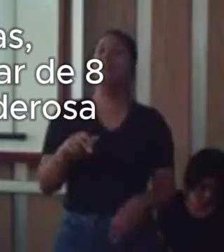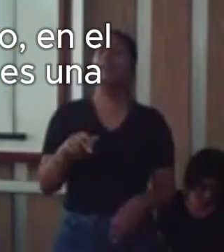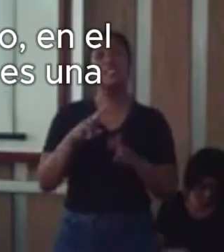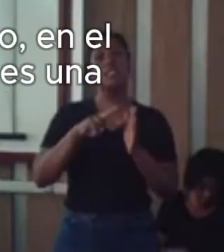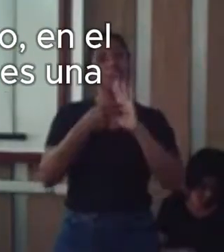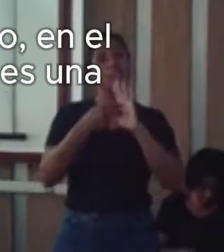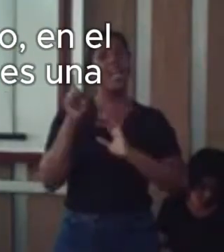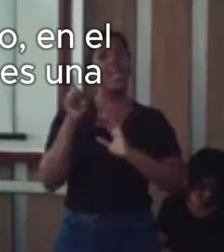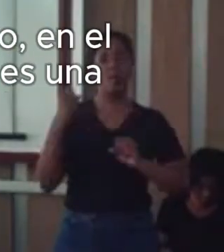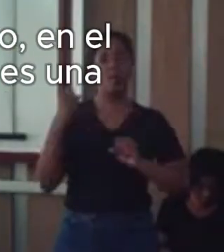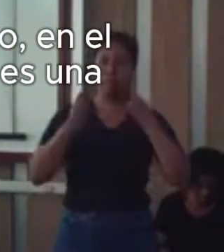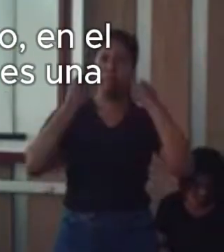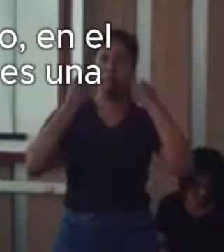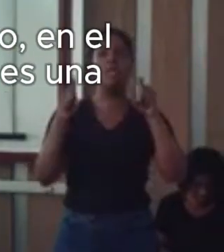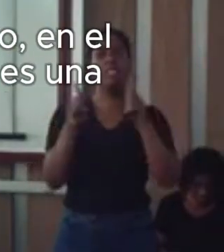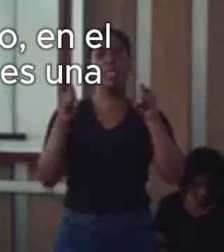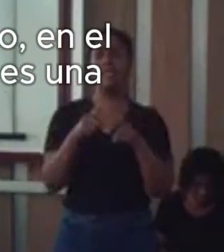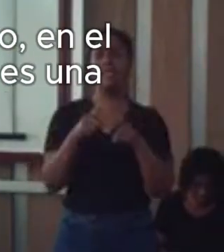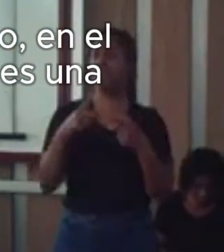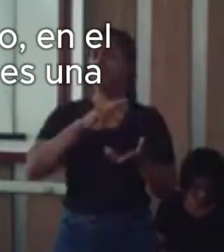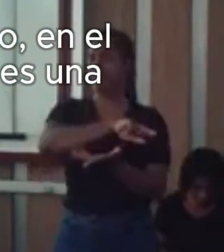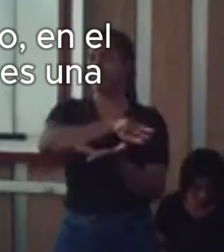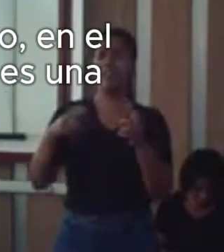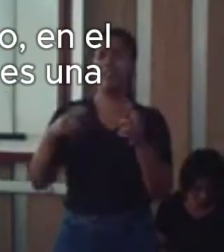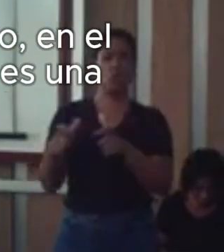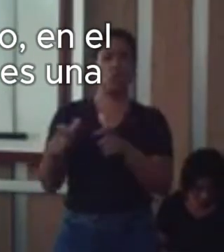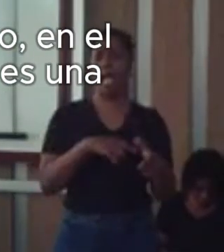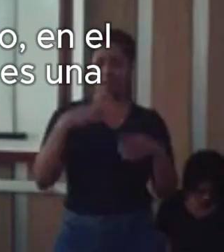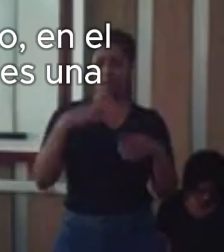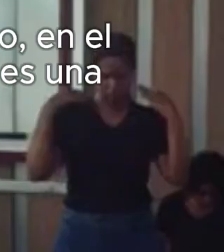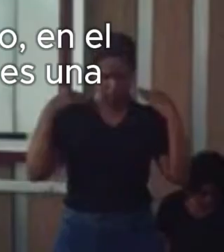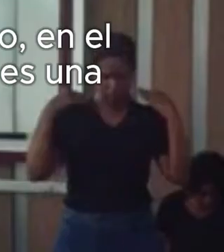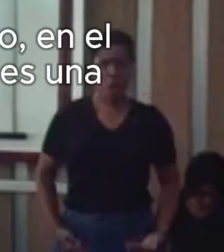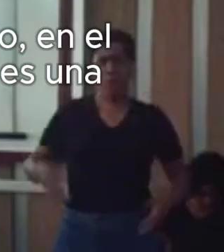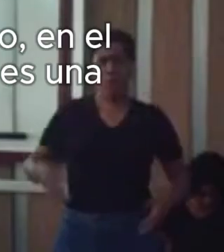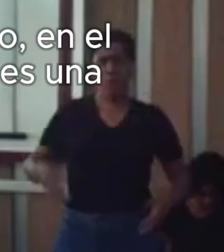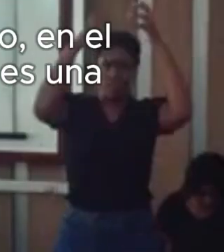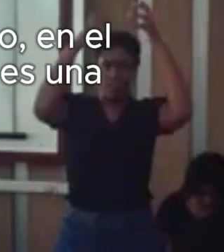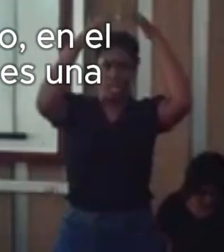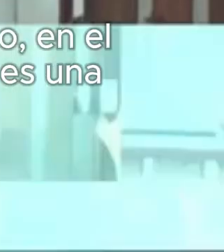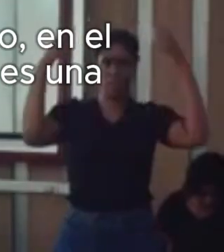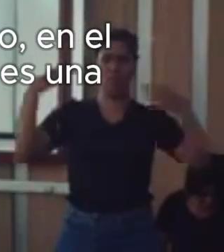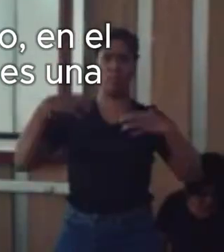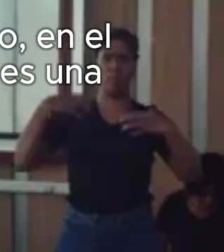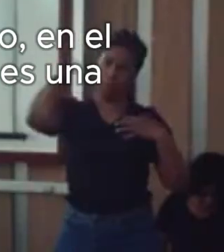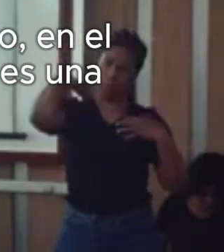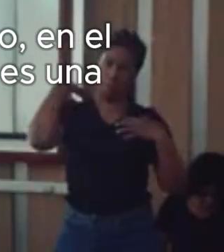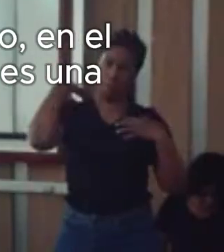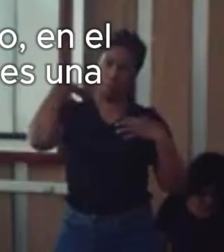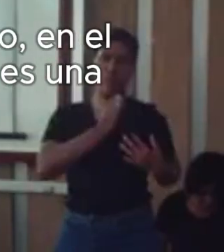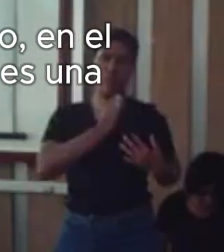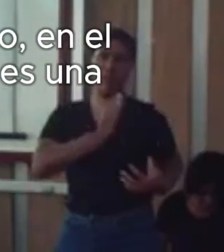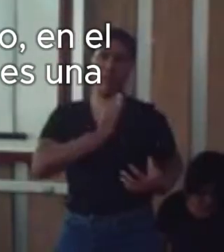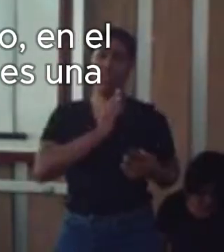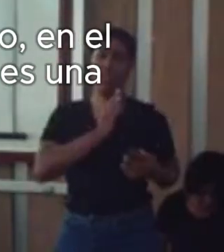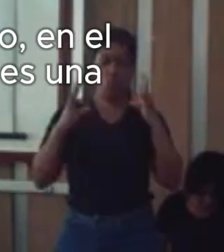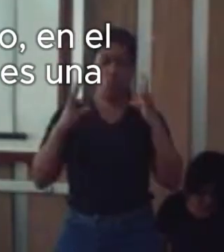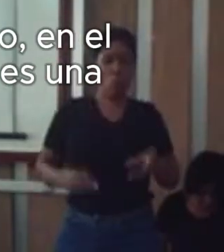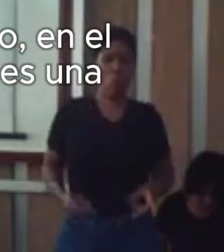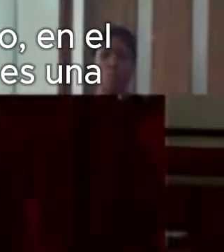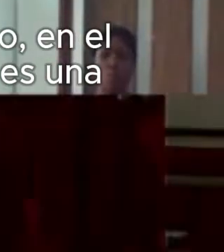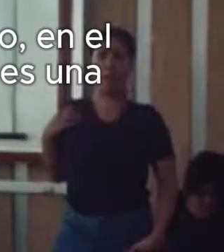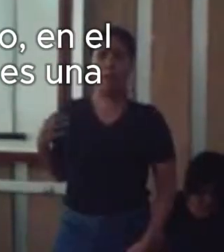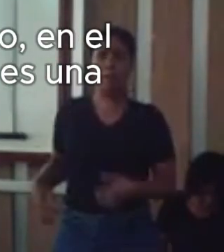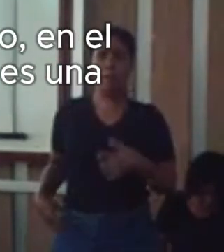ela está presente em toda parte. Está presente, sei lá, no cérebro, no pulmão, no coração. Todo lugar tem laminina. Então, é uma proteína